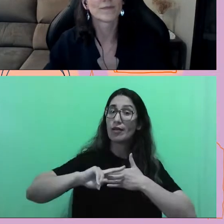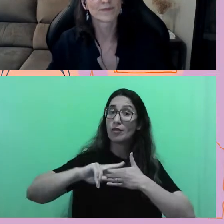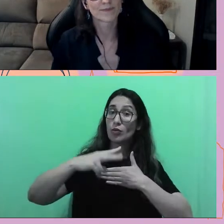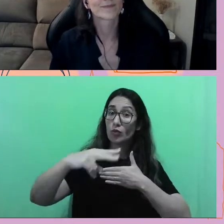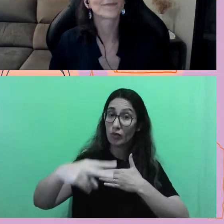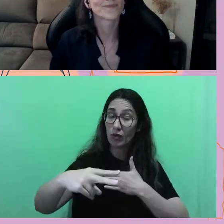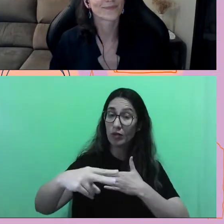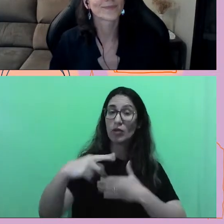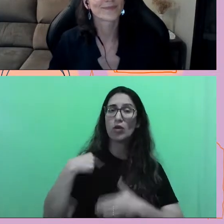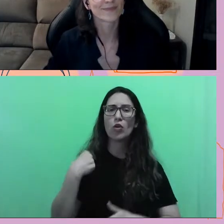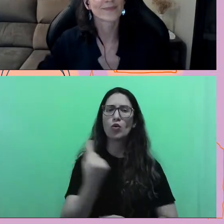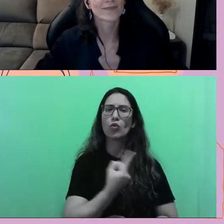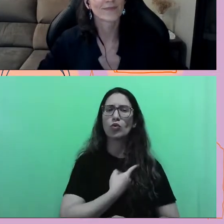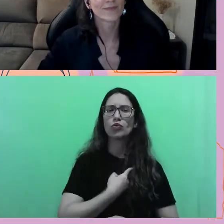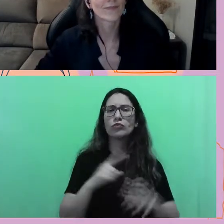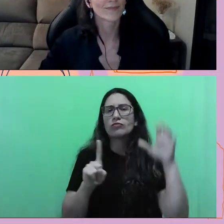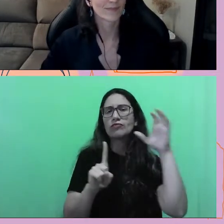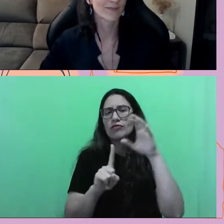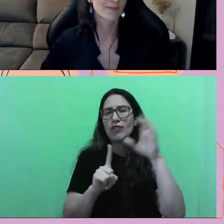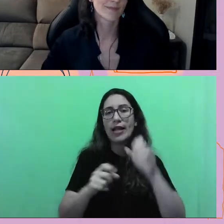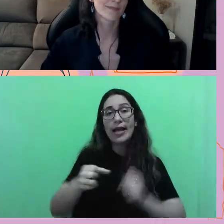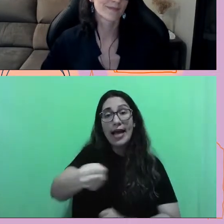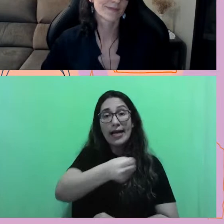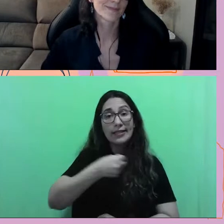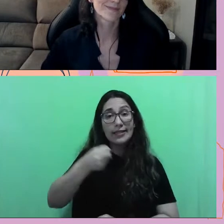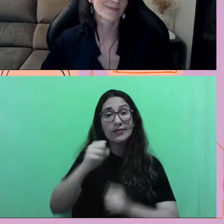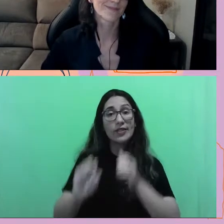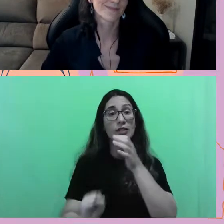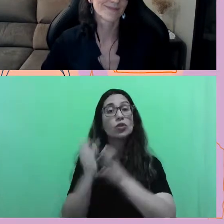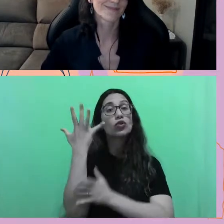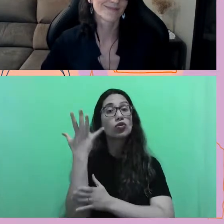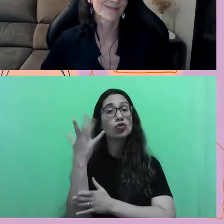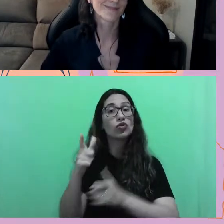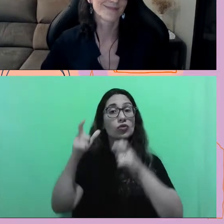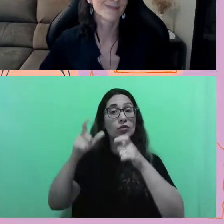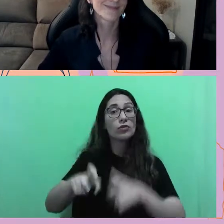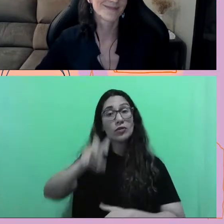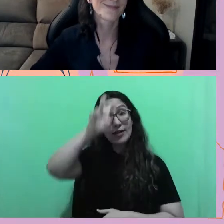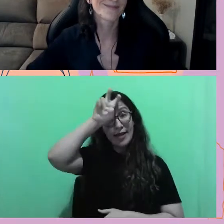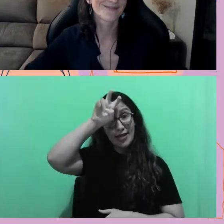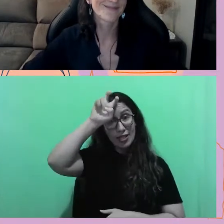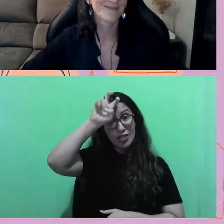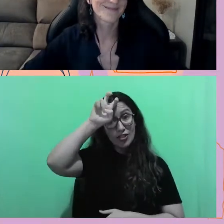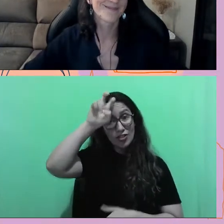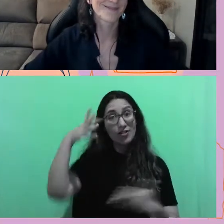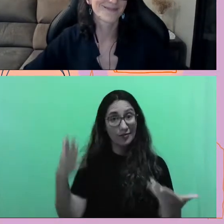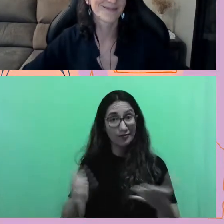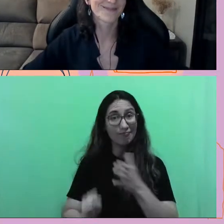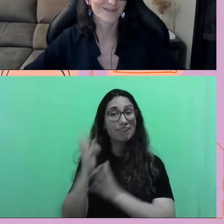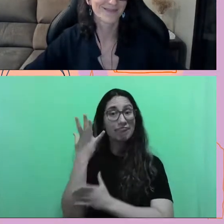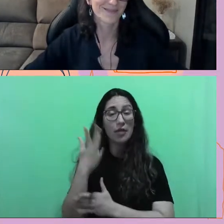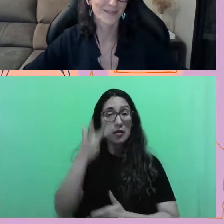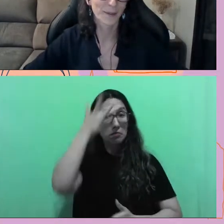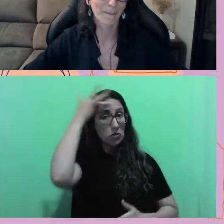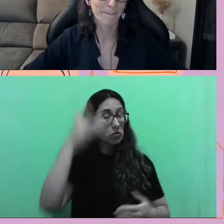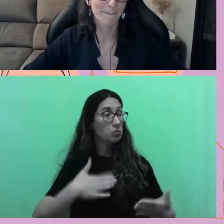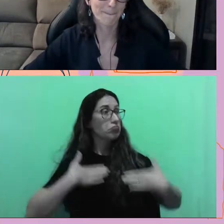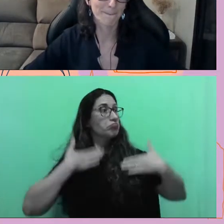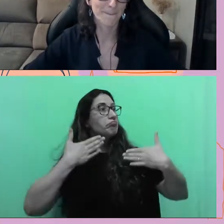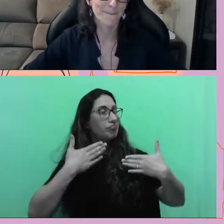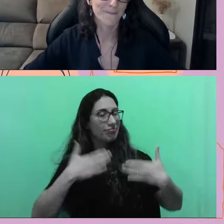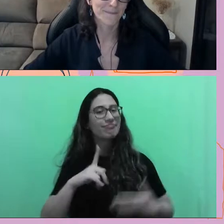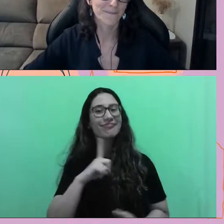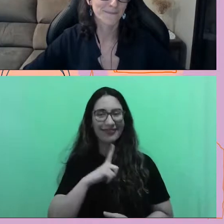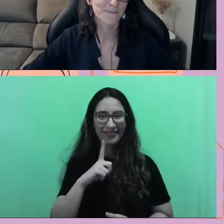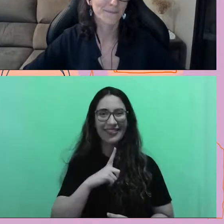quando a gente fala, por exemplo, que a cerveja surgiu no Antigo Egito, no Kemet, né? Porque... e aí